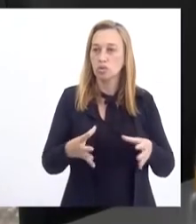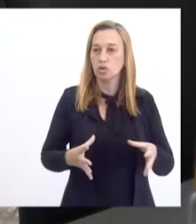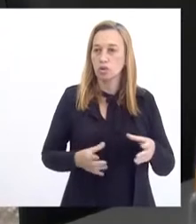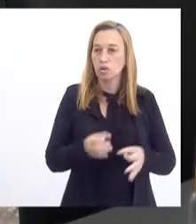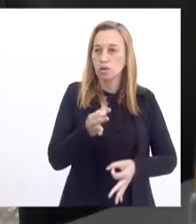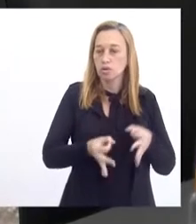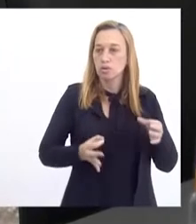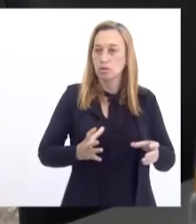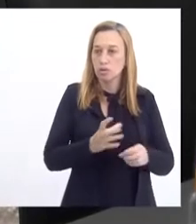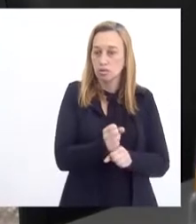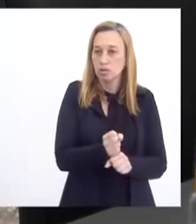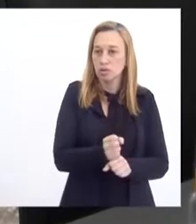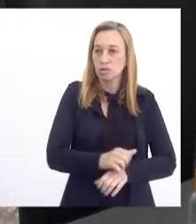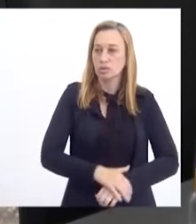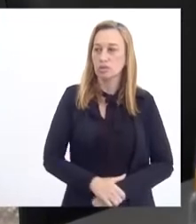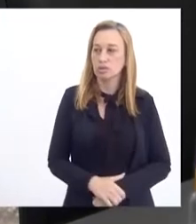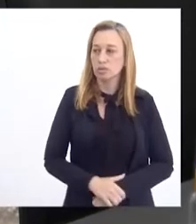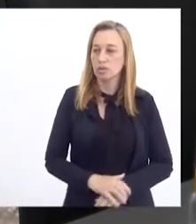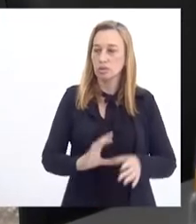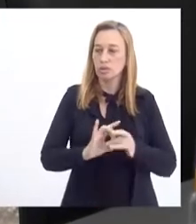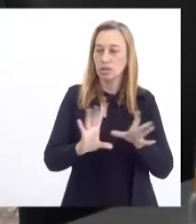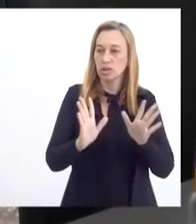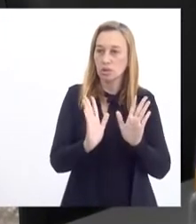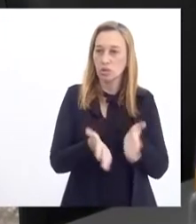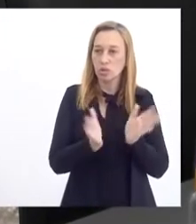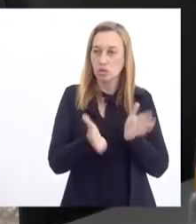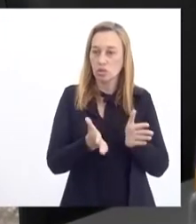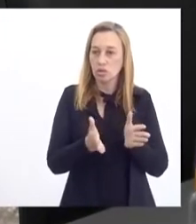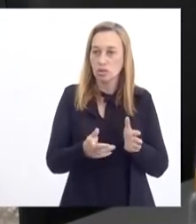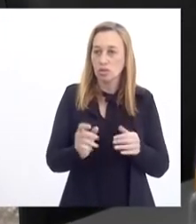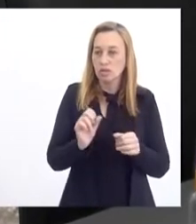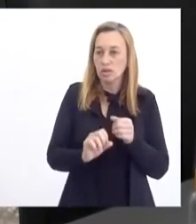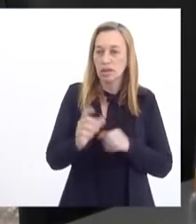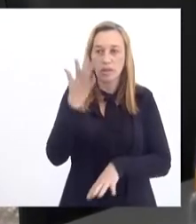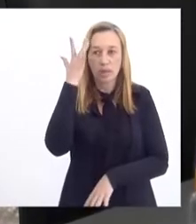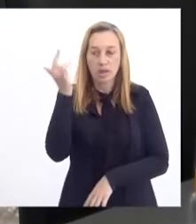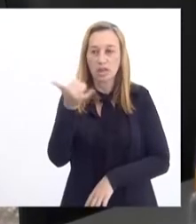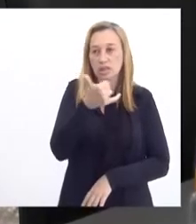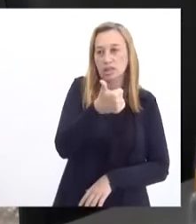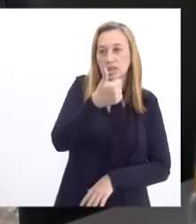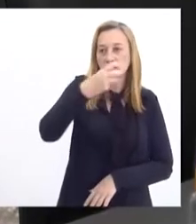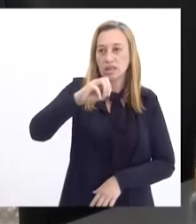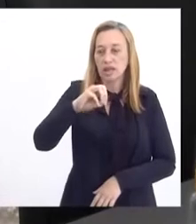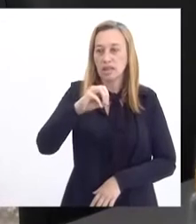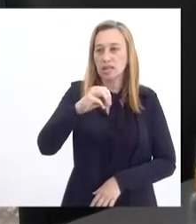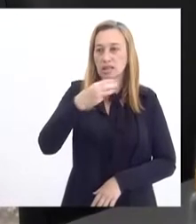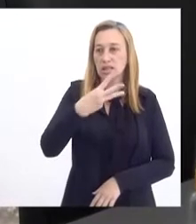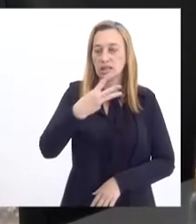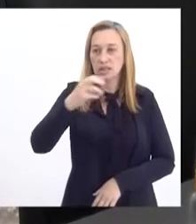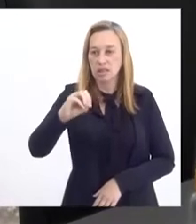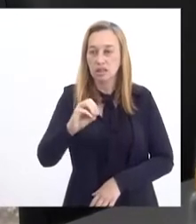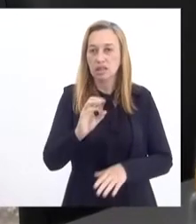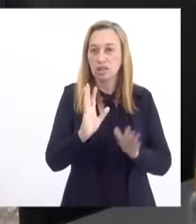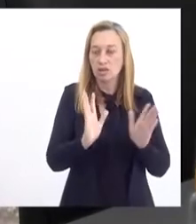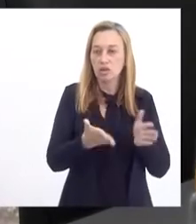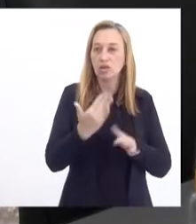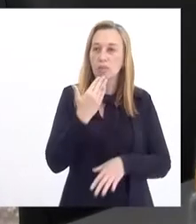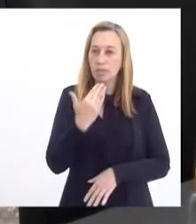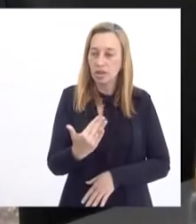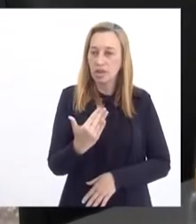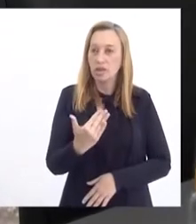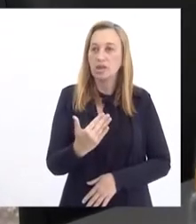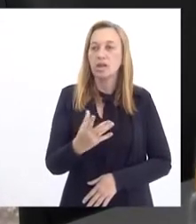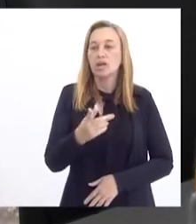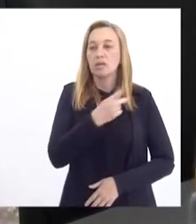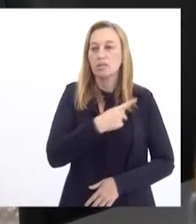Tributação. Ela deliberação hoje para ser realizada amanhã às 10h30 da manhã, e de pronto eu já quero sugerir que a